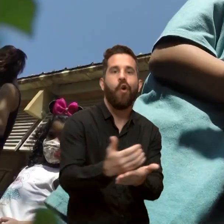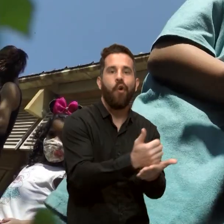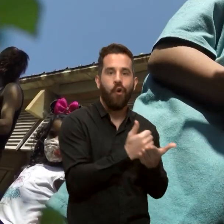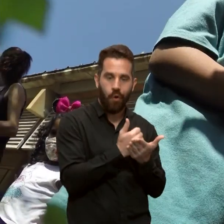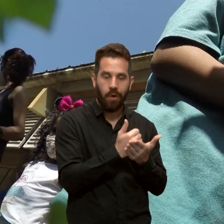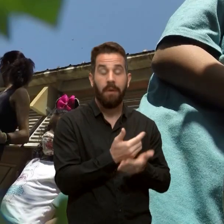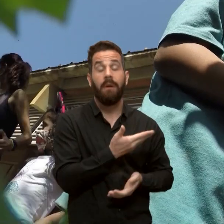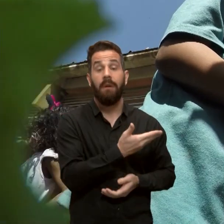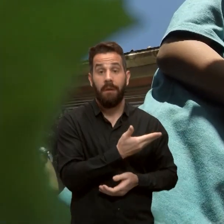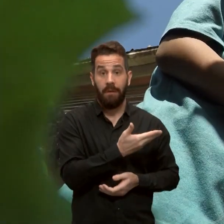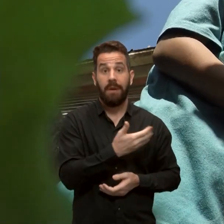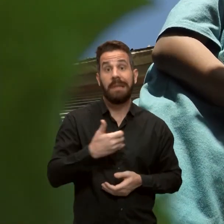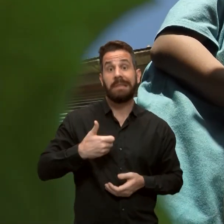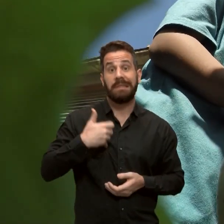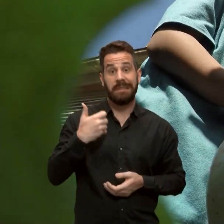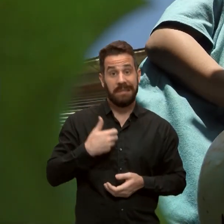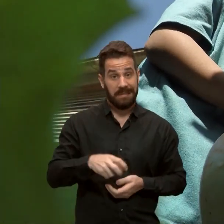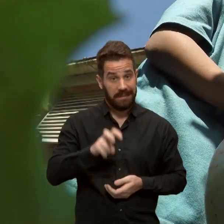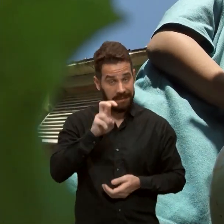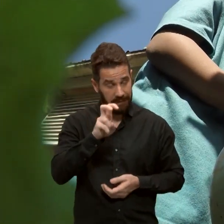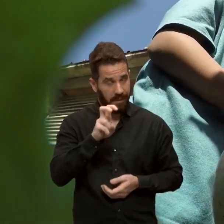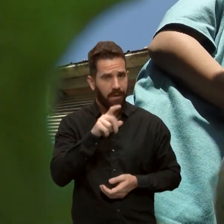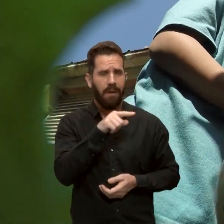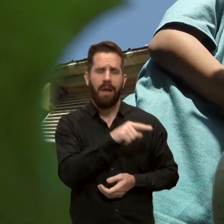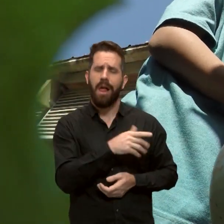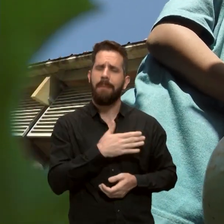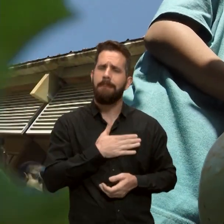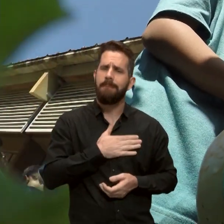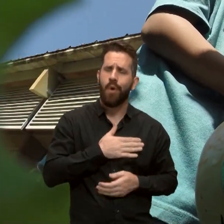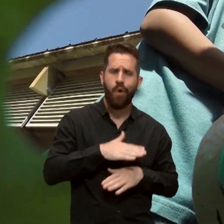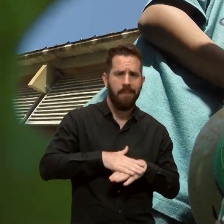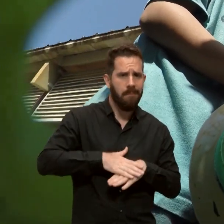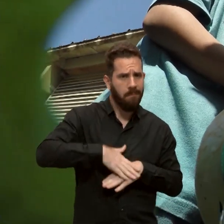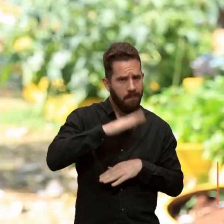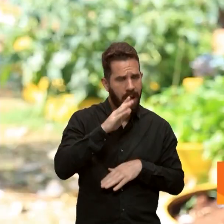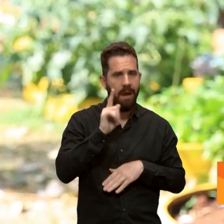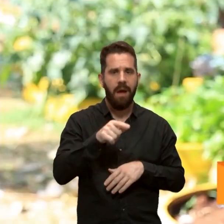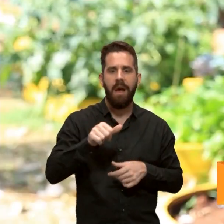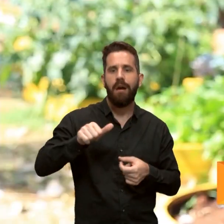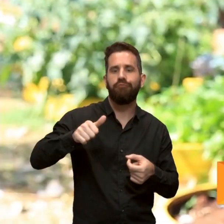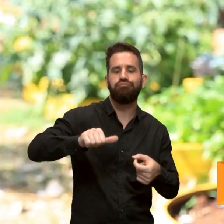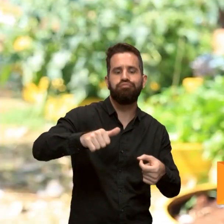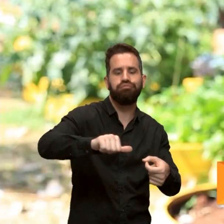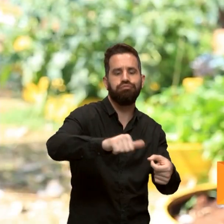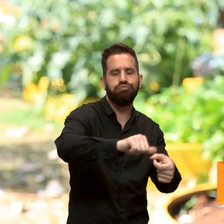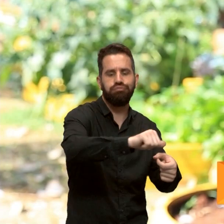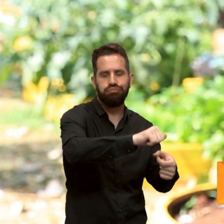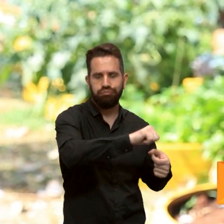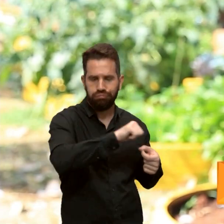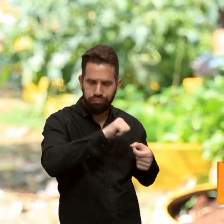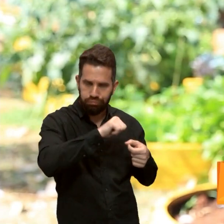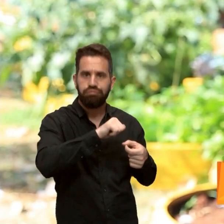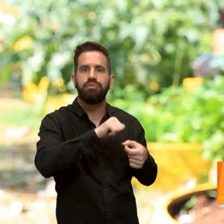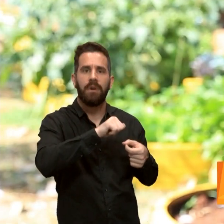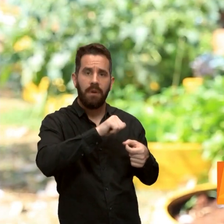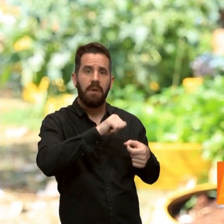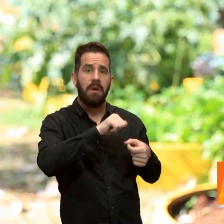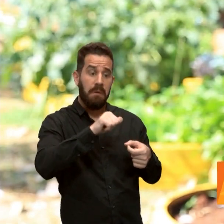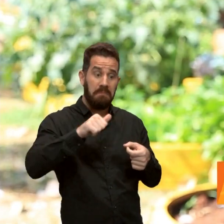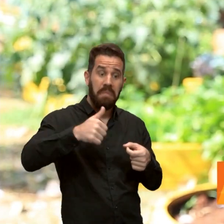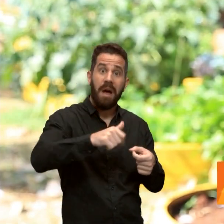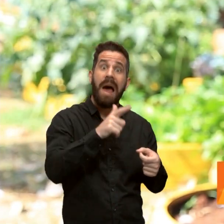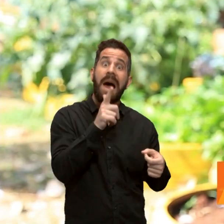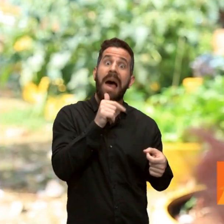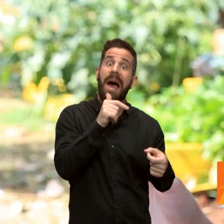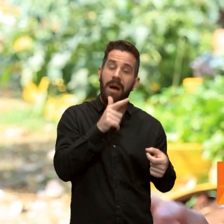anos. A parte que ela mais gosta é de regar as plantas. Sim, eu gosto de regar porque